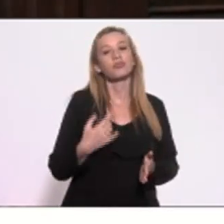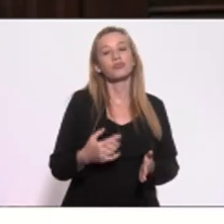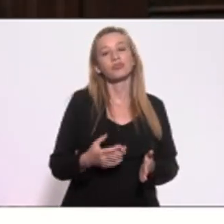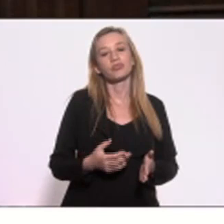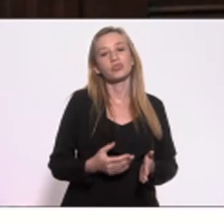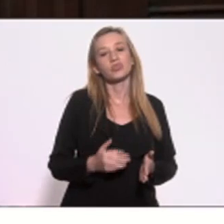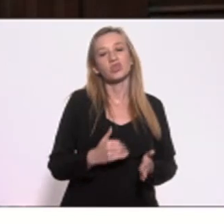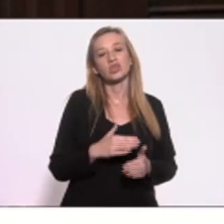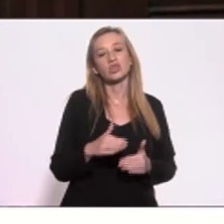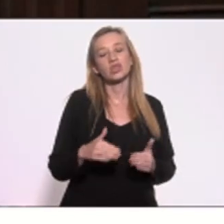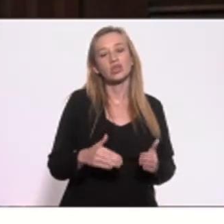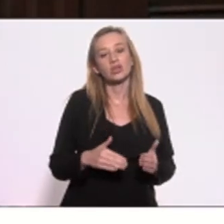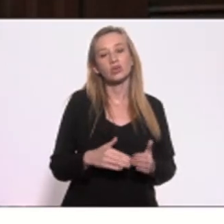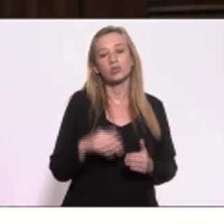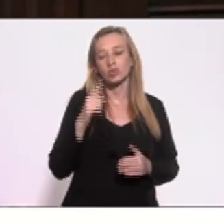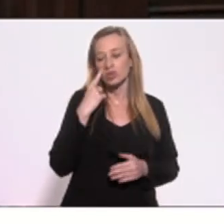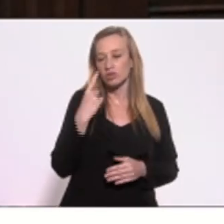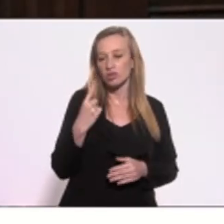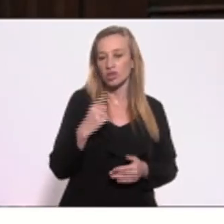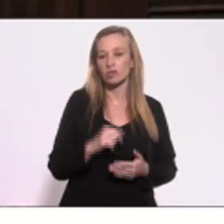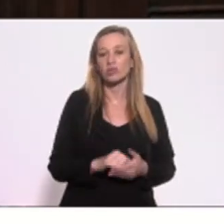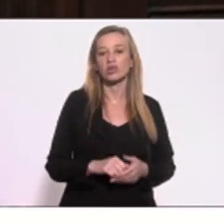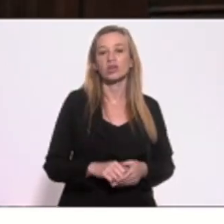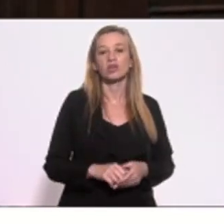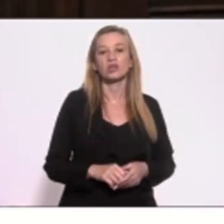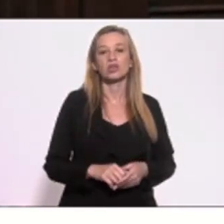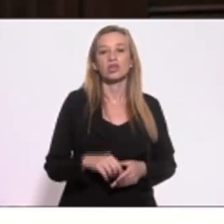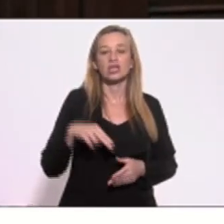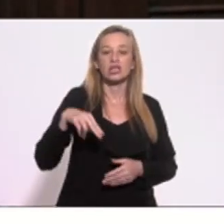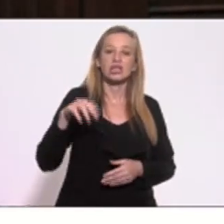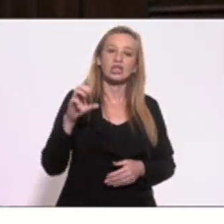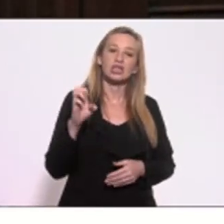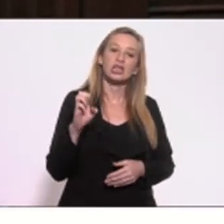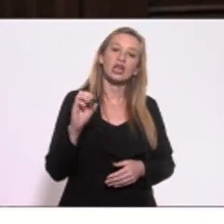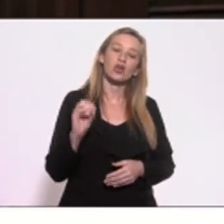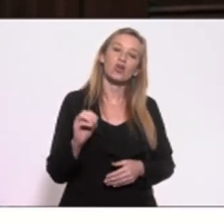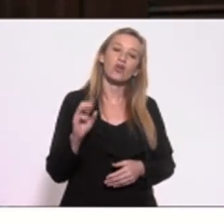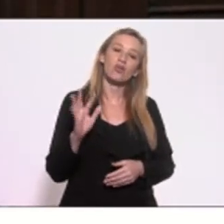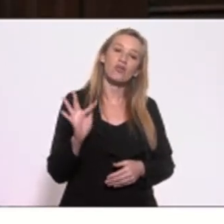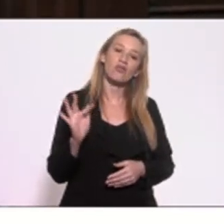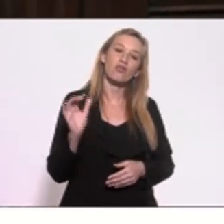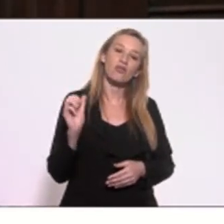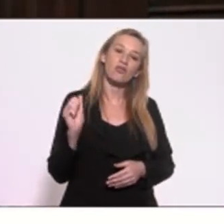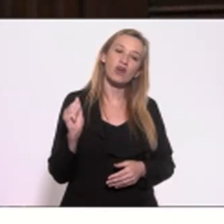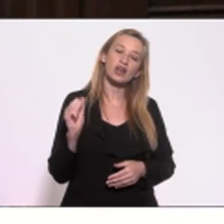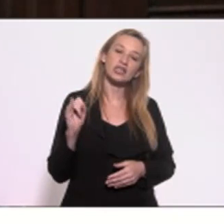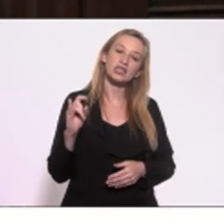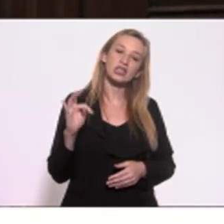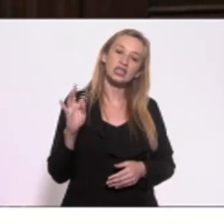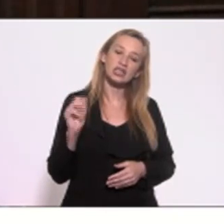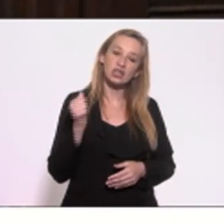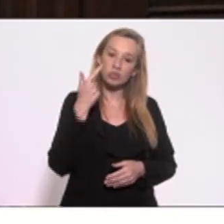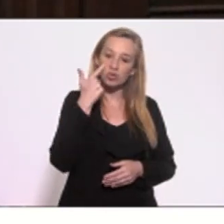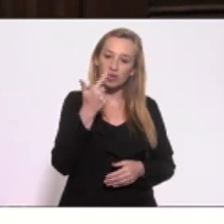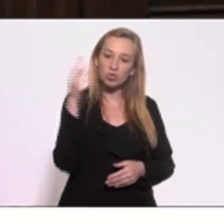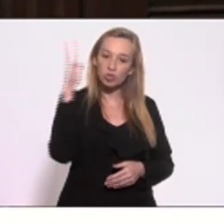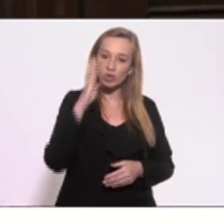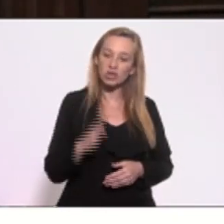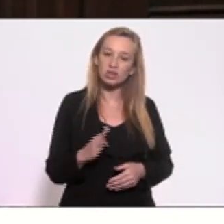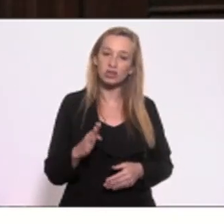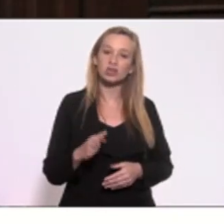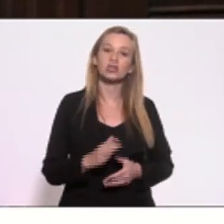em toda a lógica que a gente vê, inclusive neofascista, que temos experimentado no Brasil, a